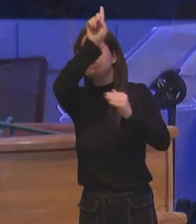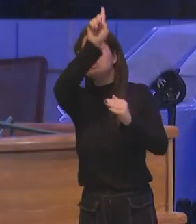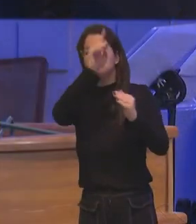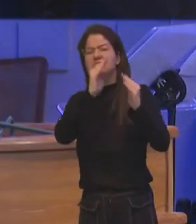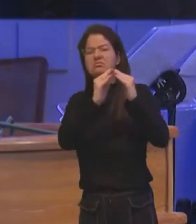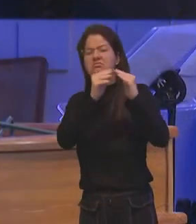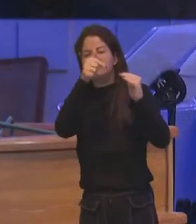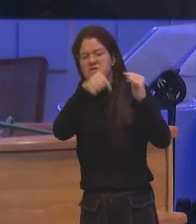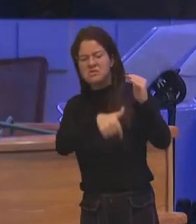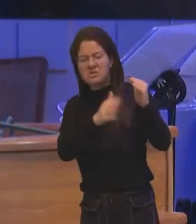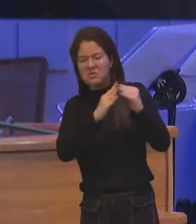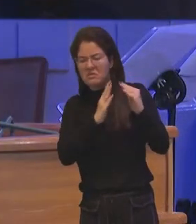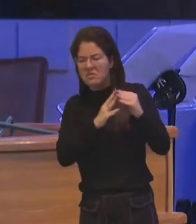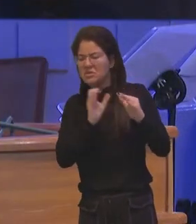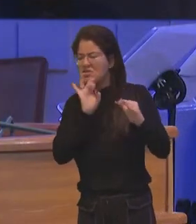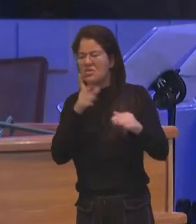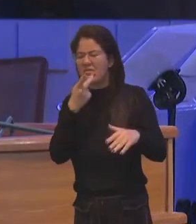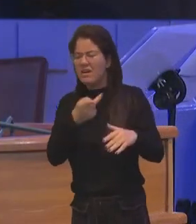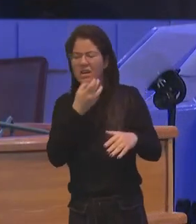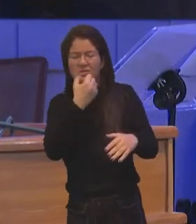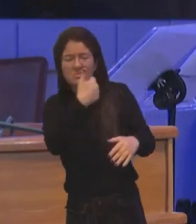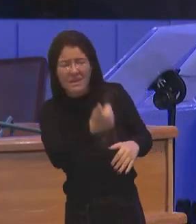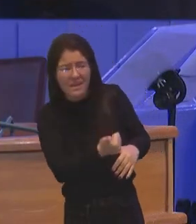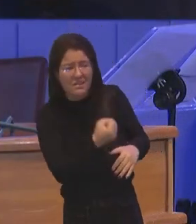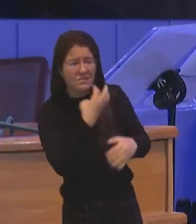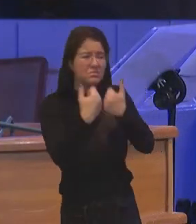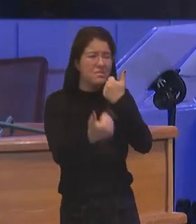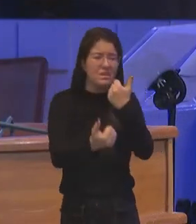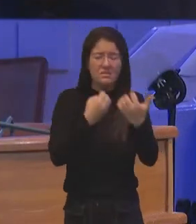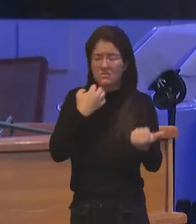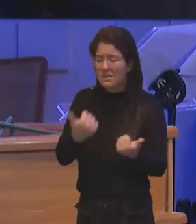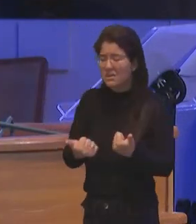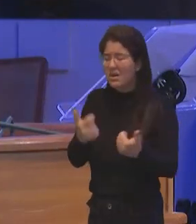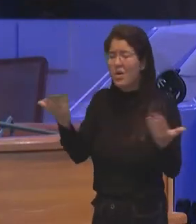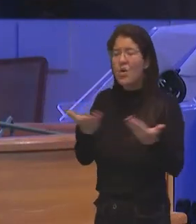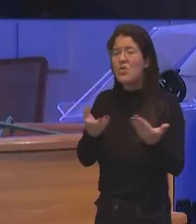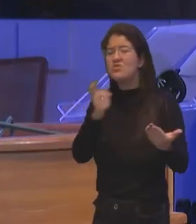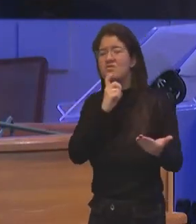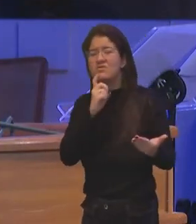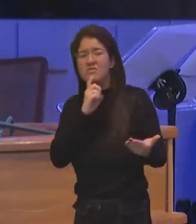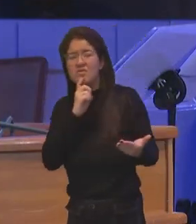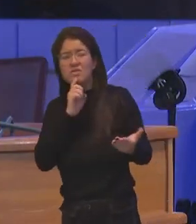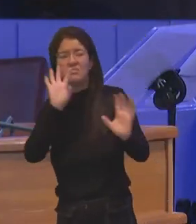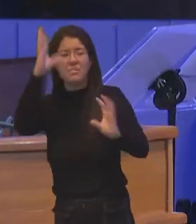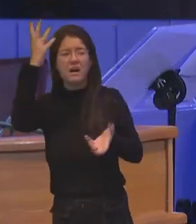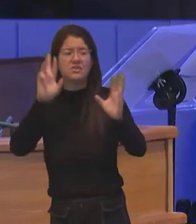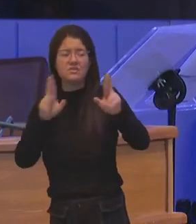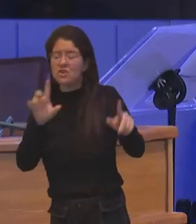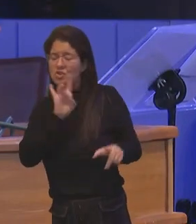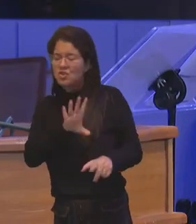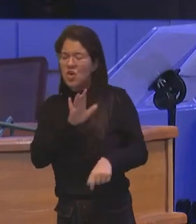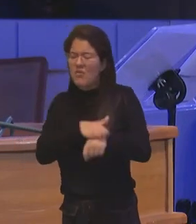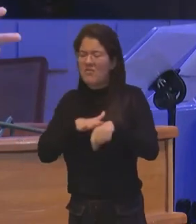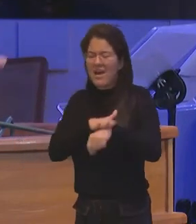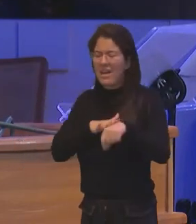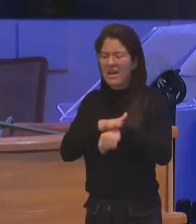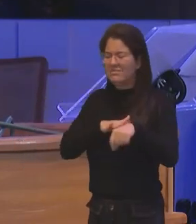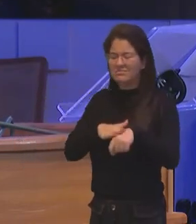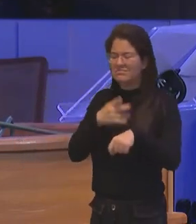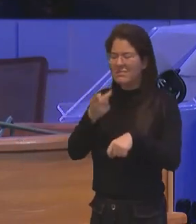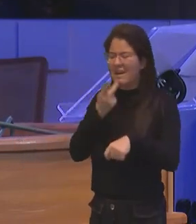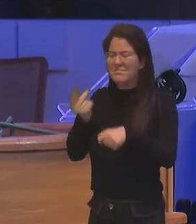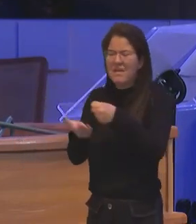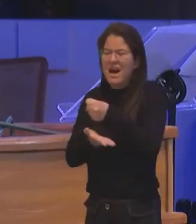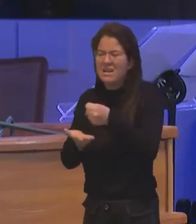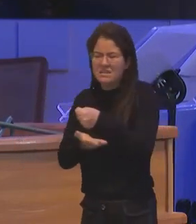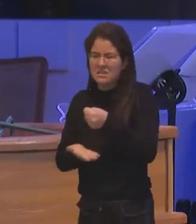Sabe aquela coisa, tudo bem, como vai? Ah, hoje está frio, o clima hoje está diferente. Aquela conversa apenas de corredor.